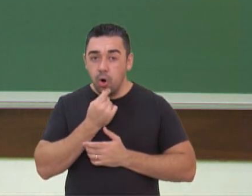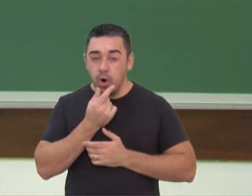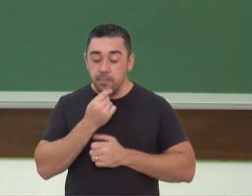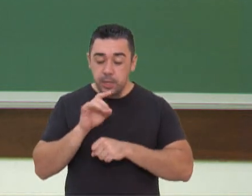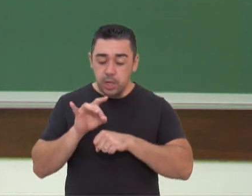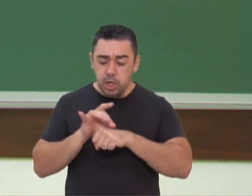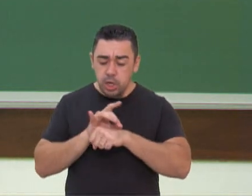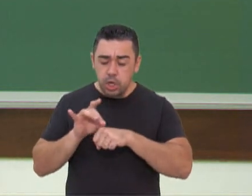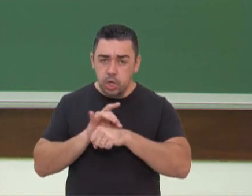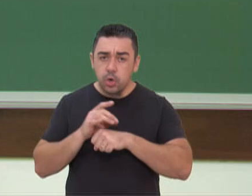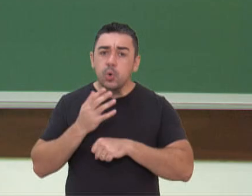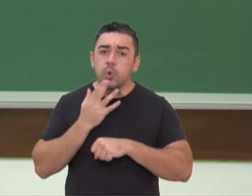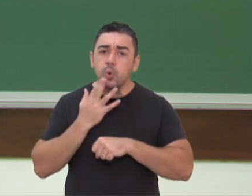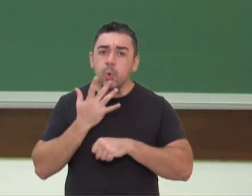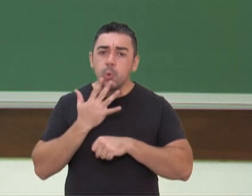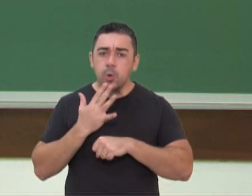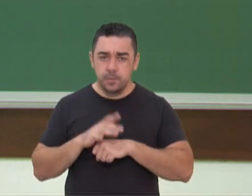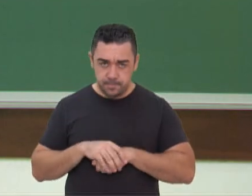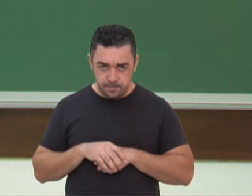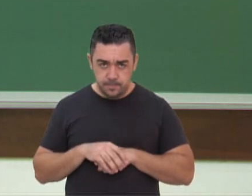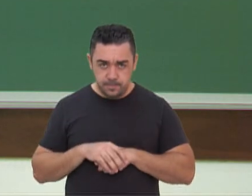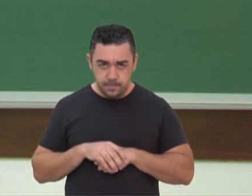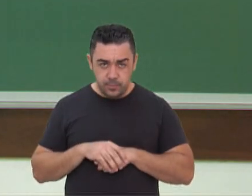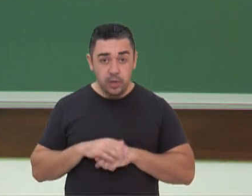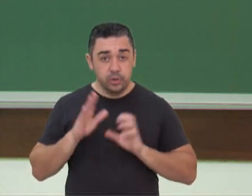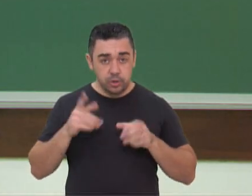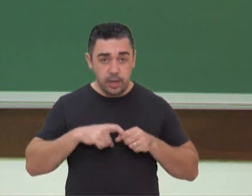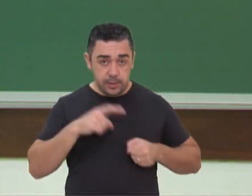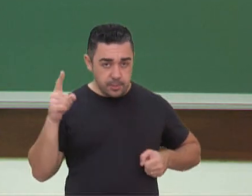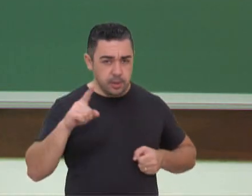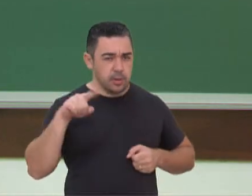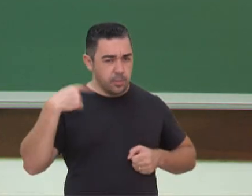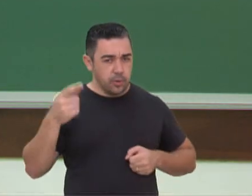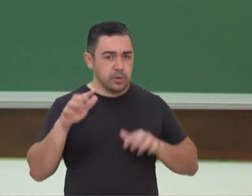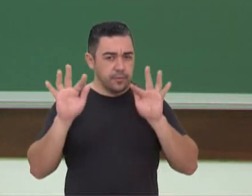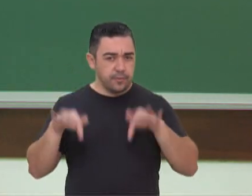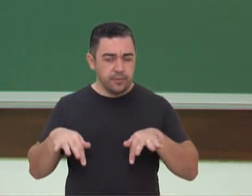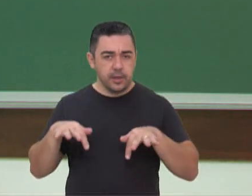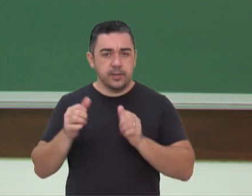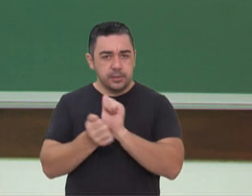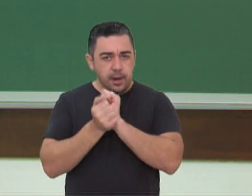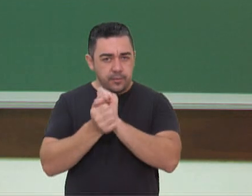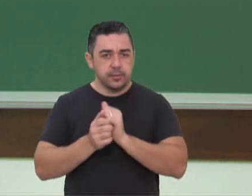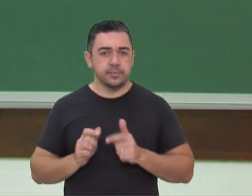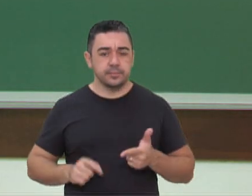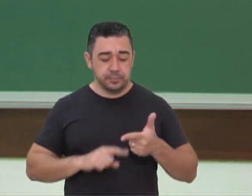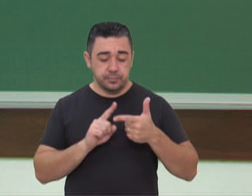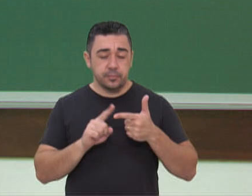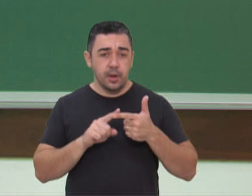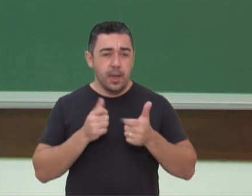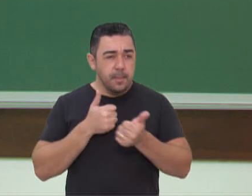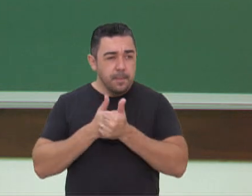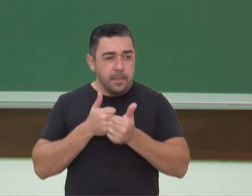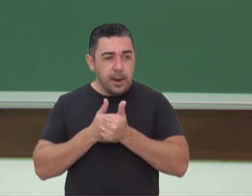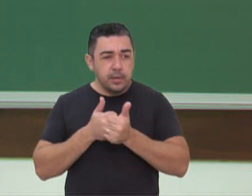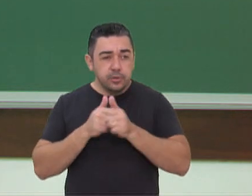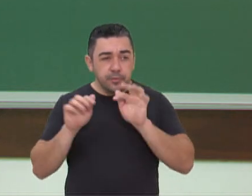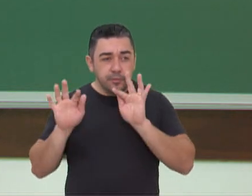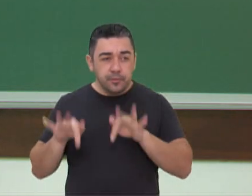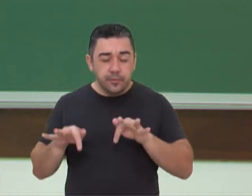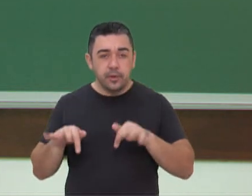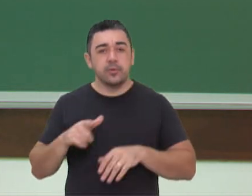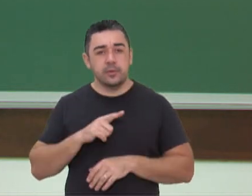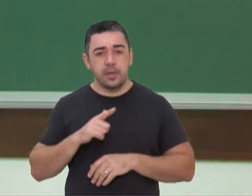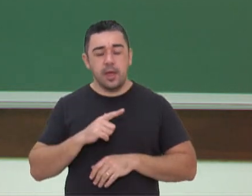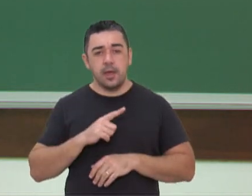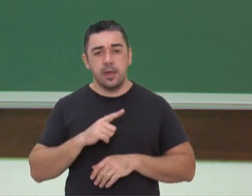ainda pós-independência, mas muito antes do fim da escravidão. E depois você tem jornais próximos ao fim da escravidão, antes e depois. O 13